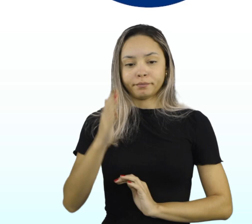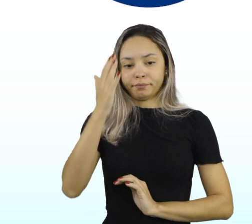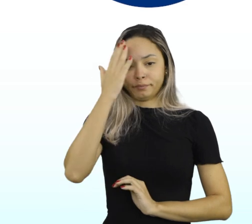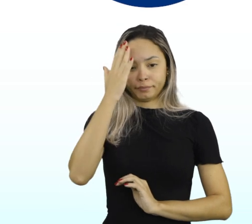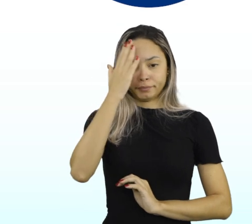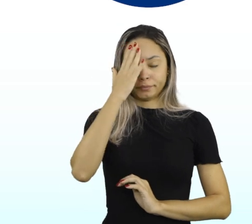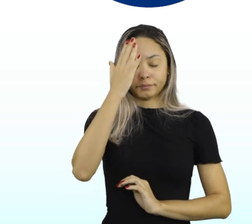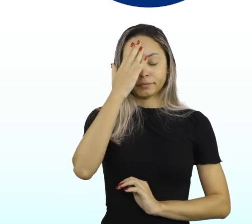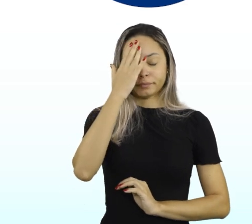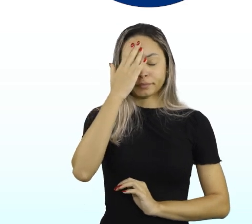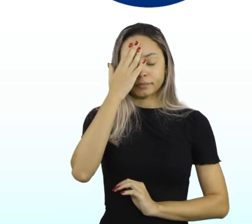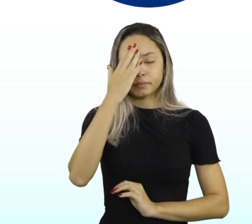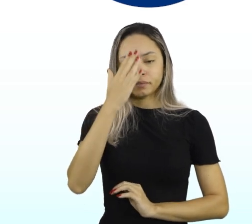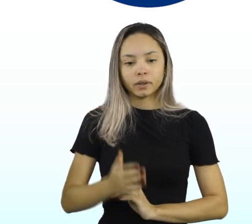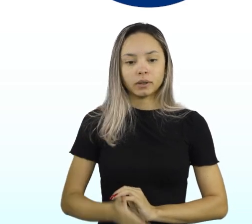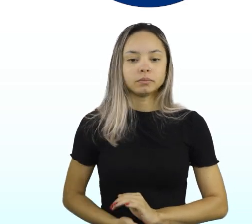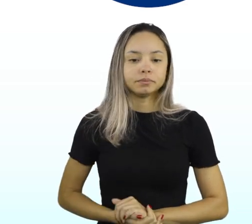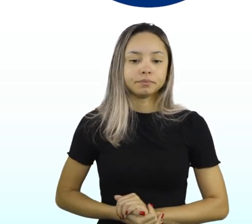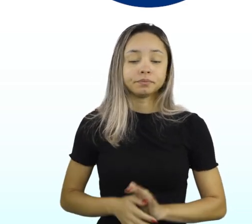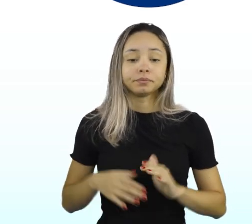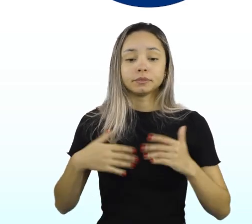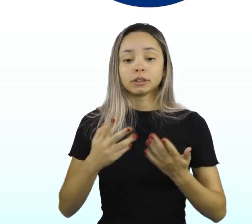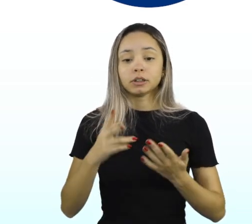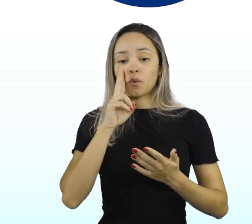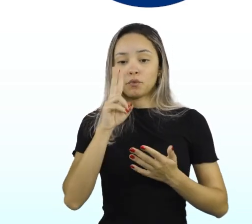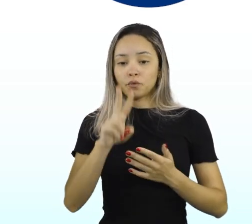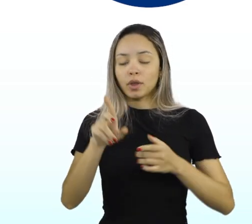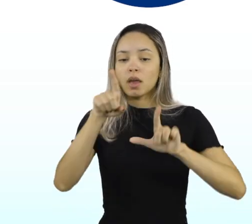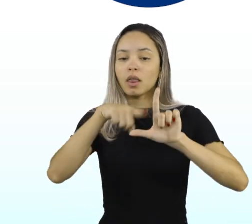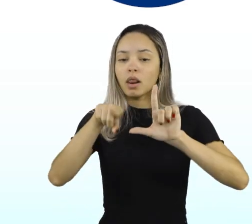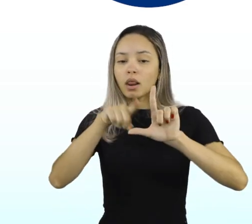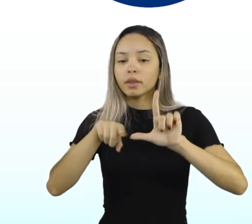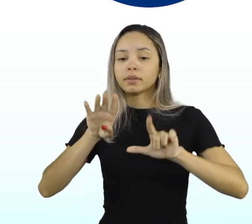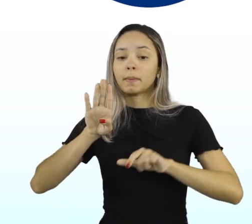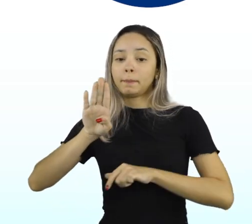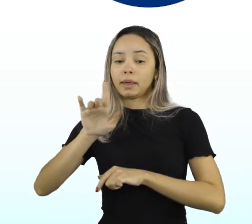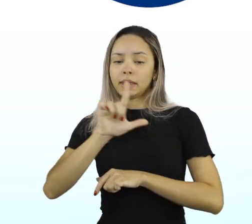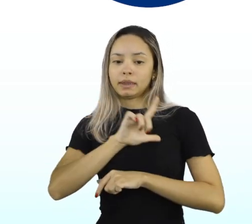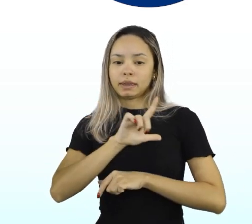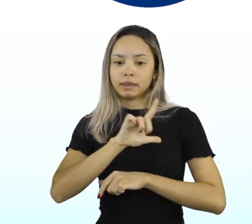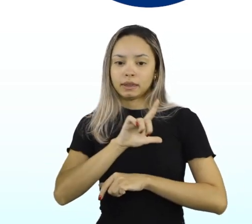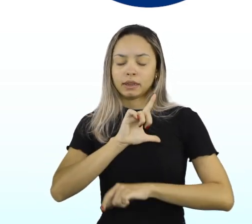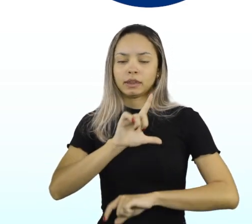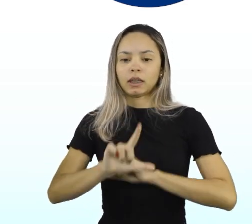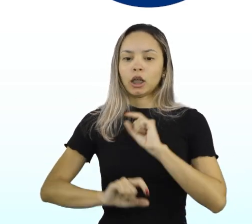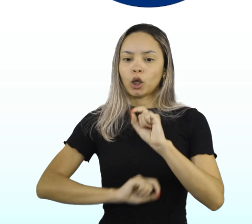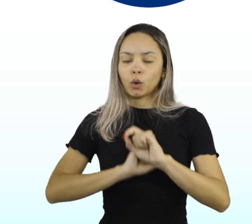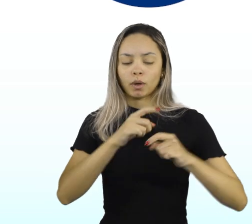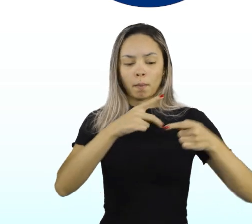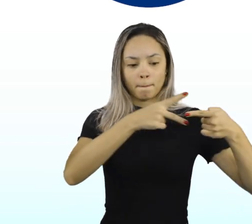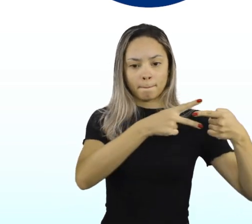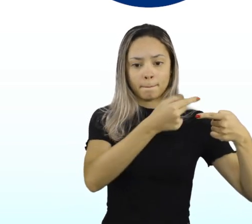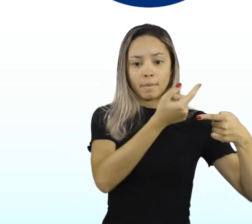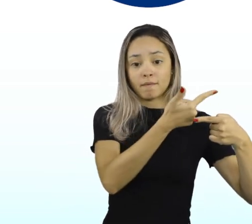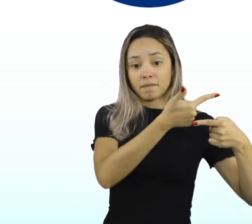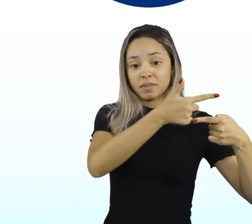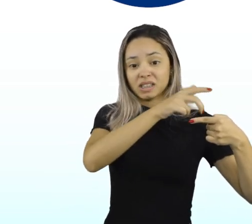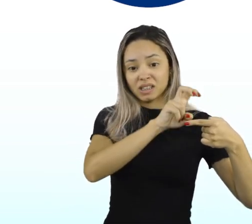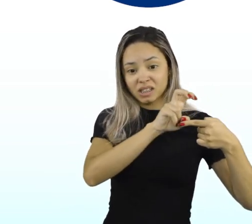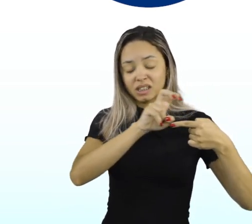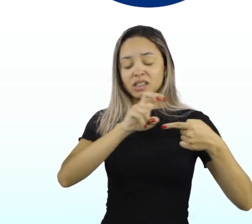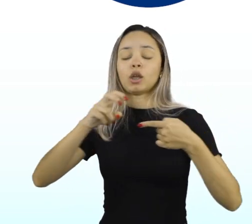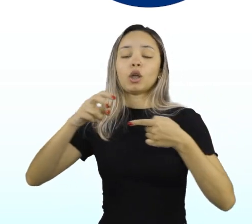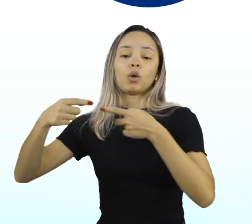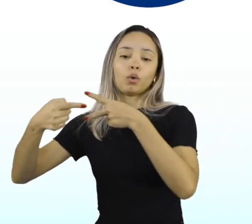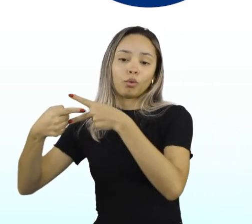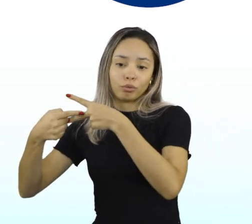Na direção da força de 4 newtons. Veja que na letra B, você tem aí agora duas forças que também estão no sentido contrário, uma de 25, a